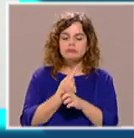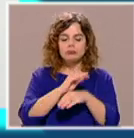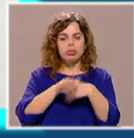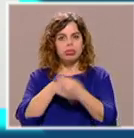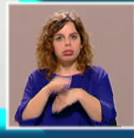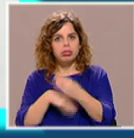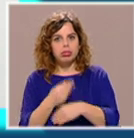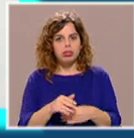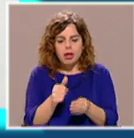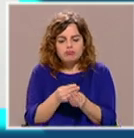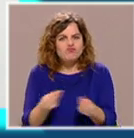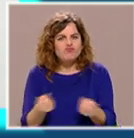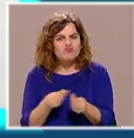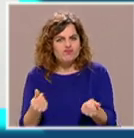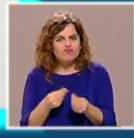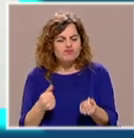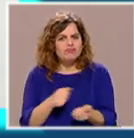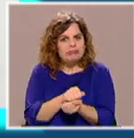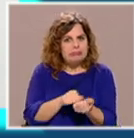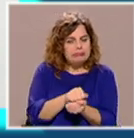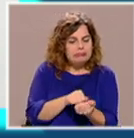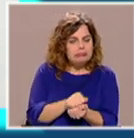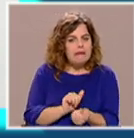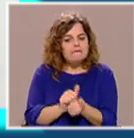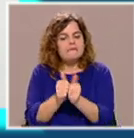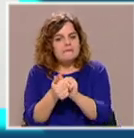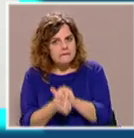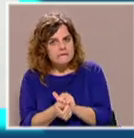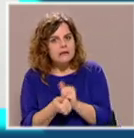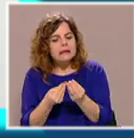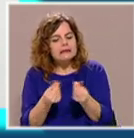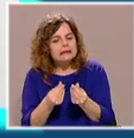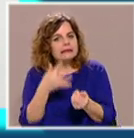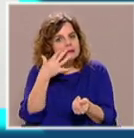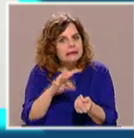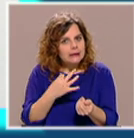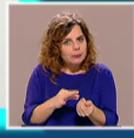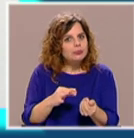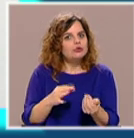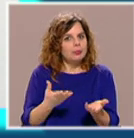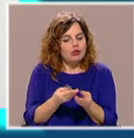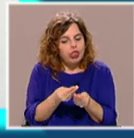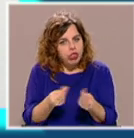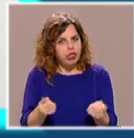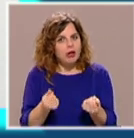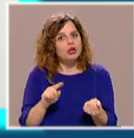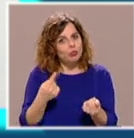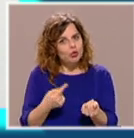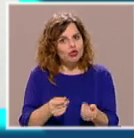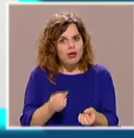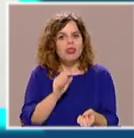com os sucos digestivos que os transformam em substâncias mais simples para posteriormente serem